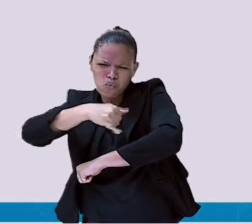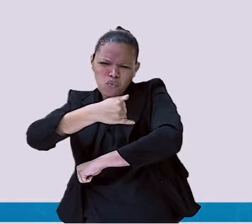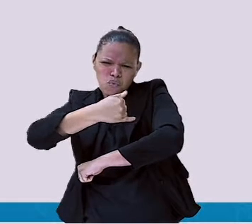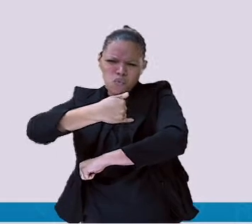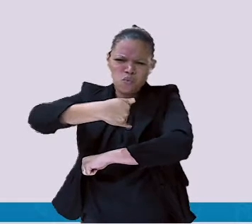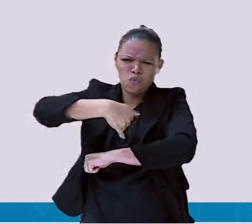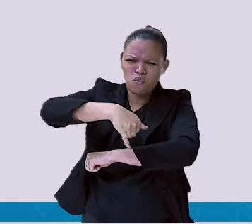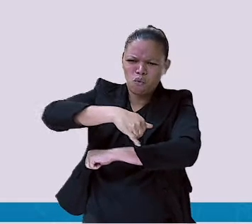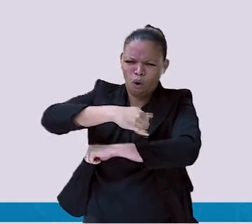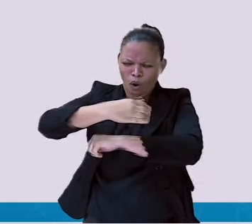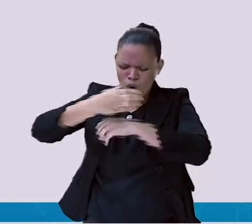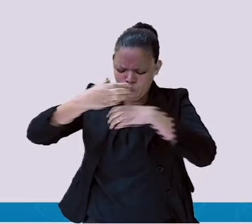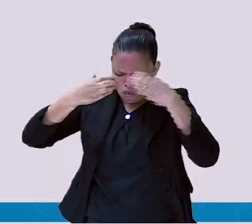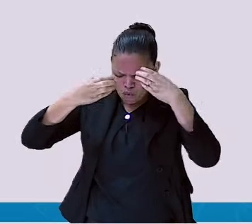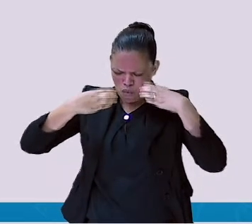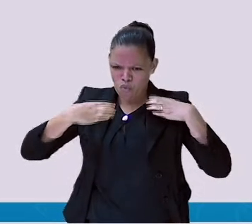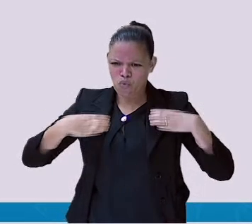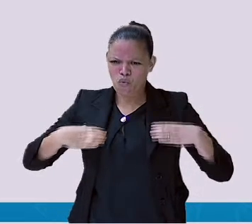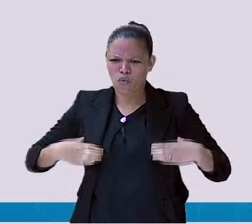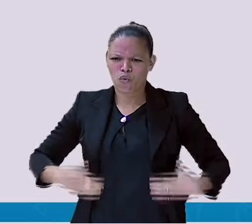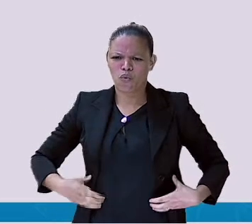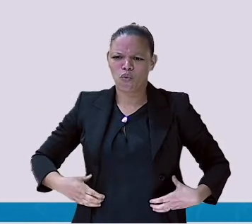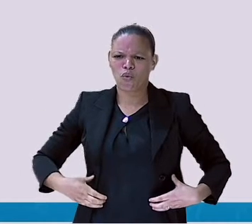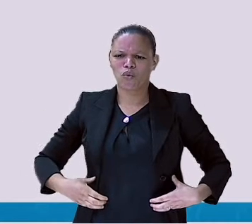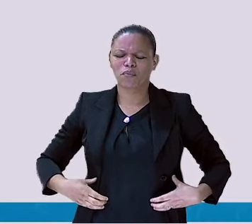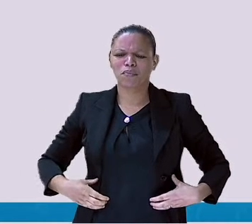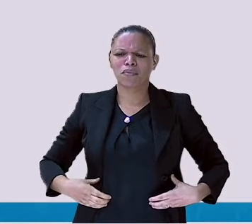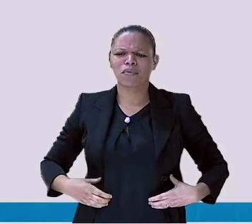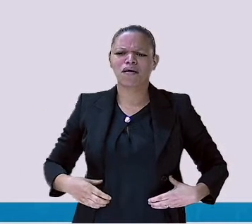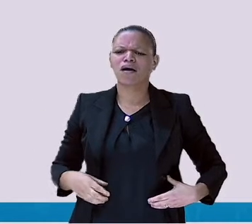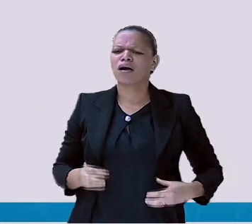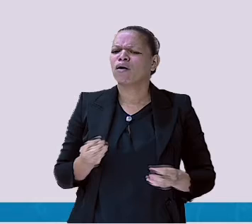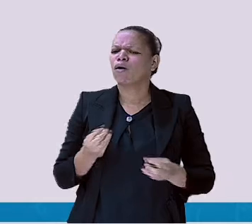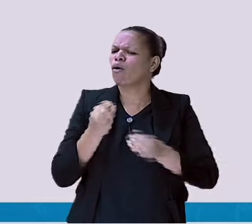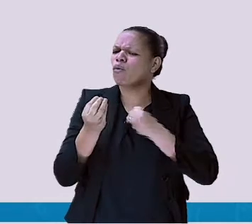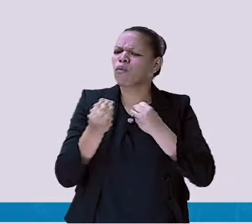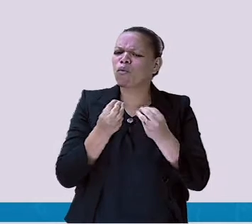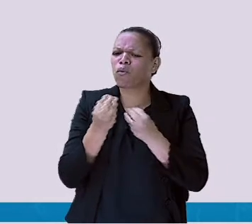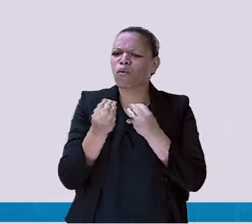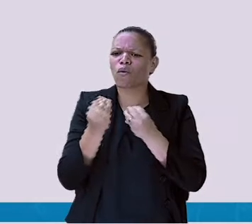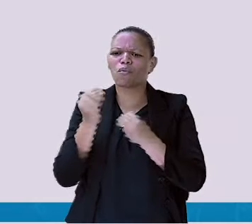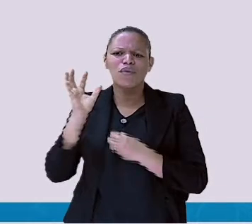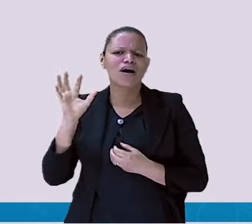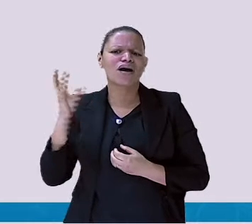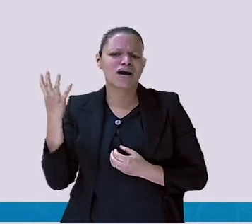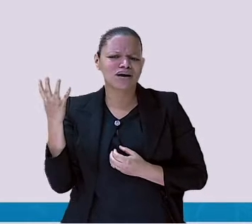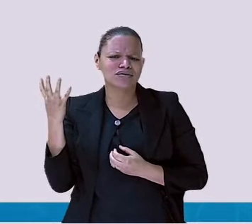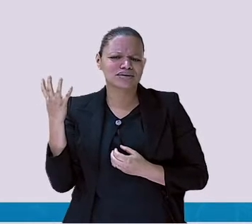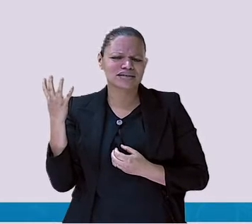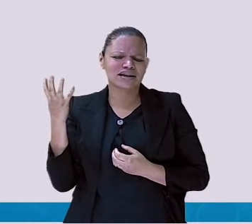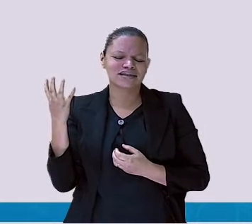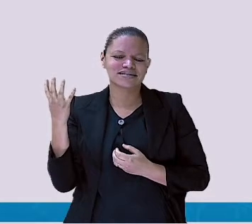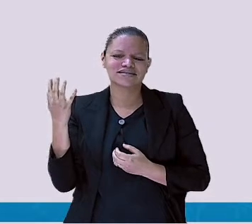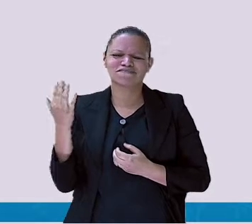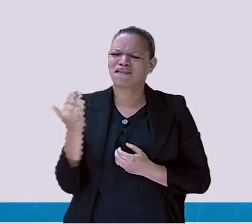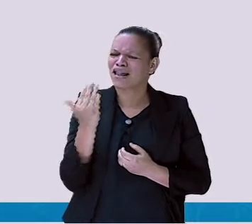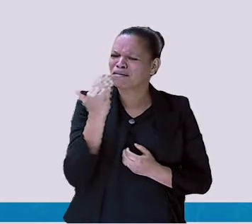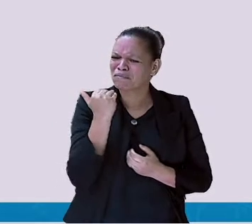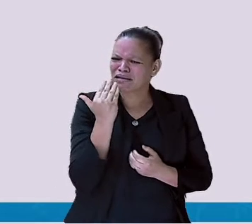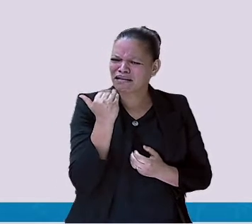né, essa doença? É o descontrole, é a má alimentação, é a